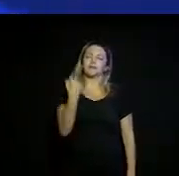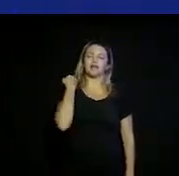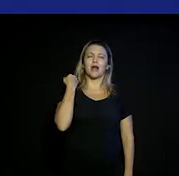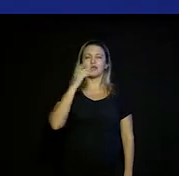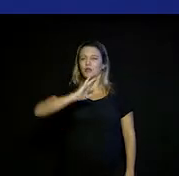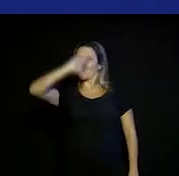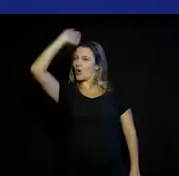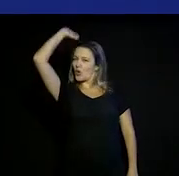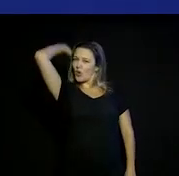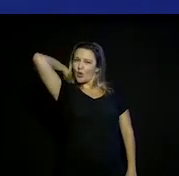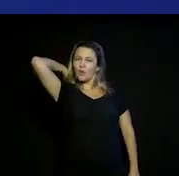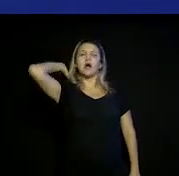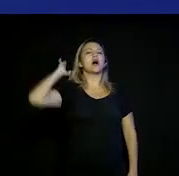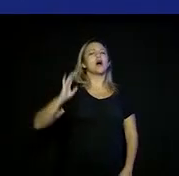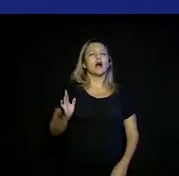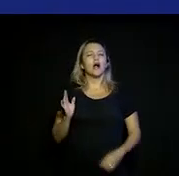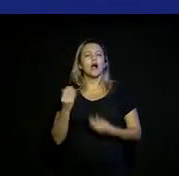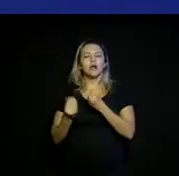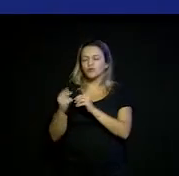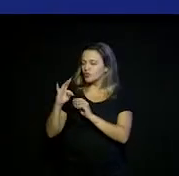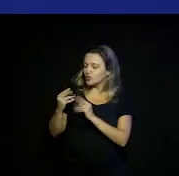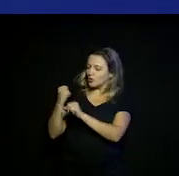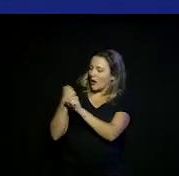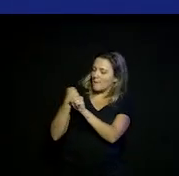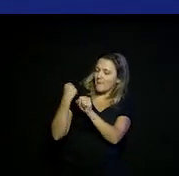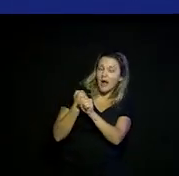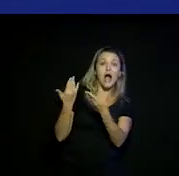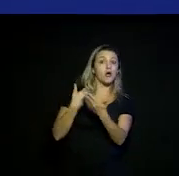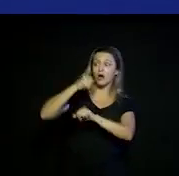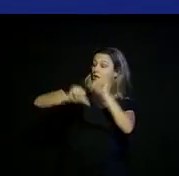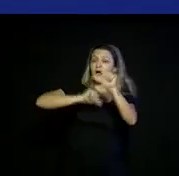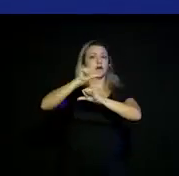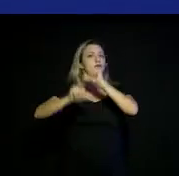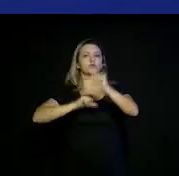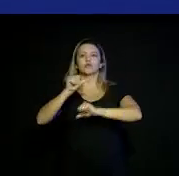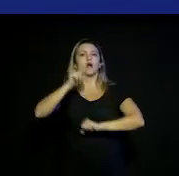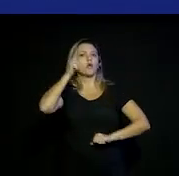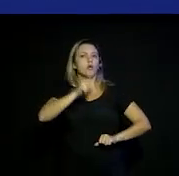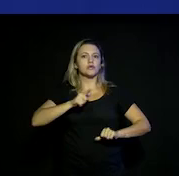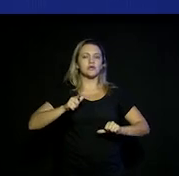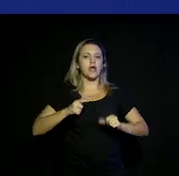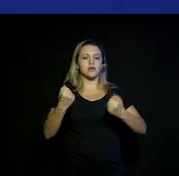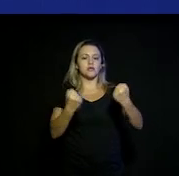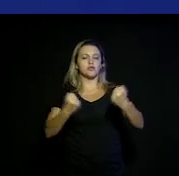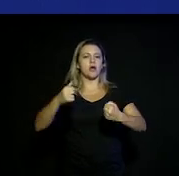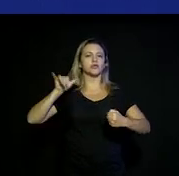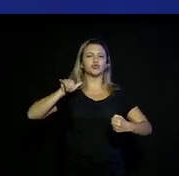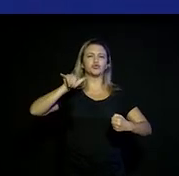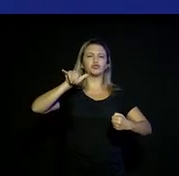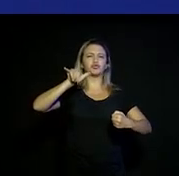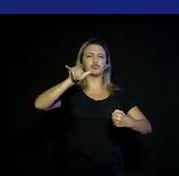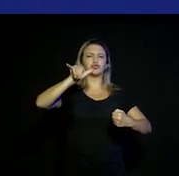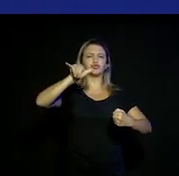do Império Romano. E aquele que comanda um avião a jato, hoje. Você pode garantir que esse